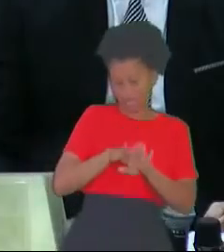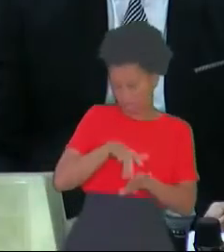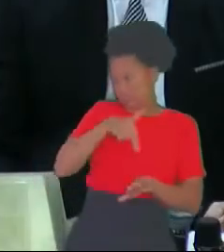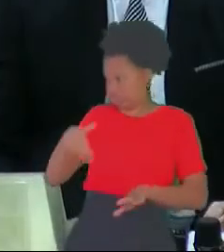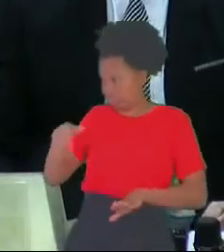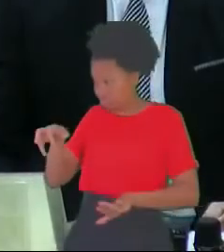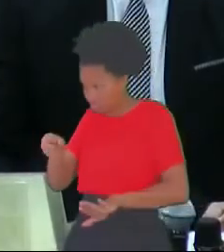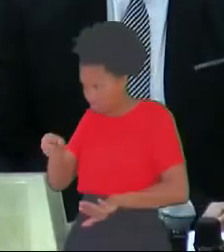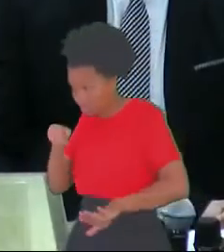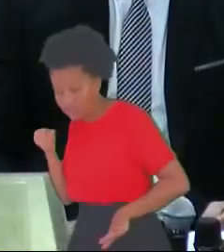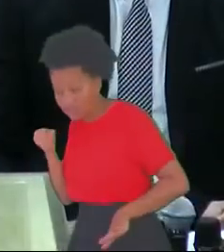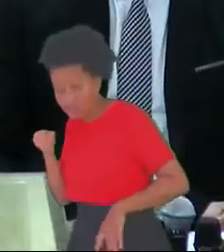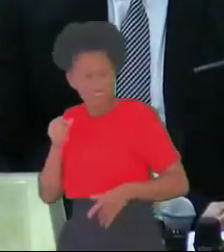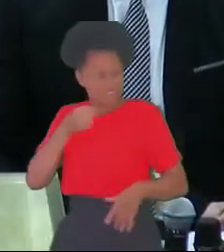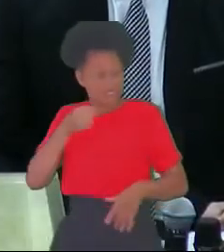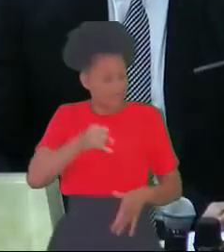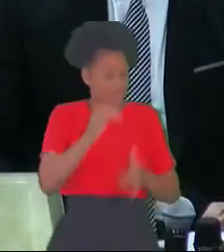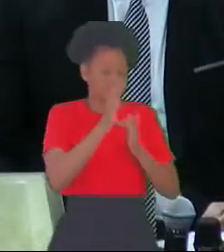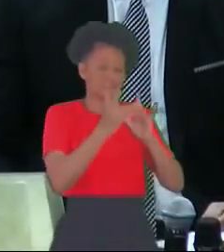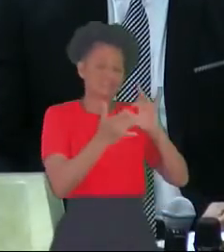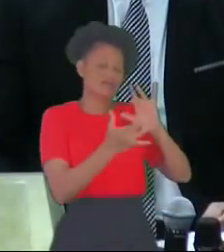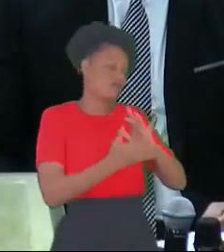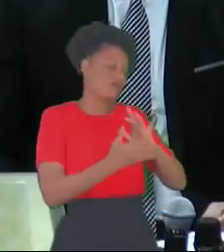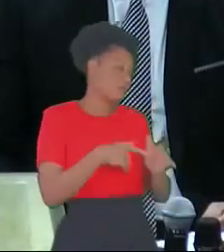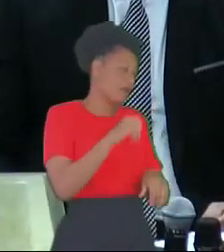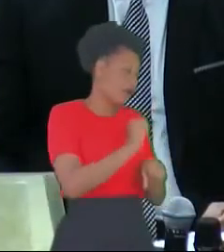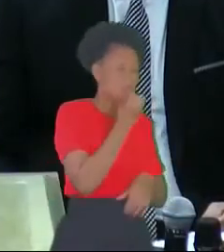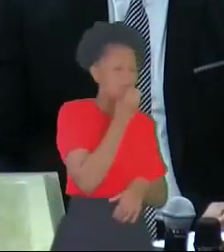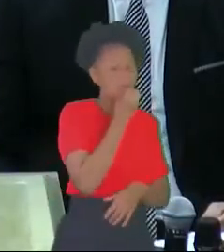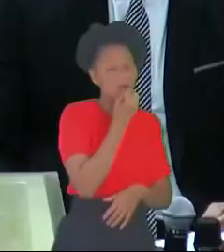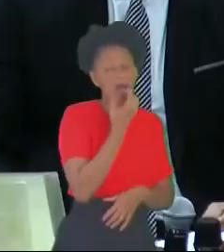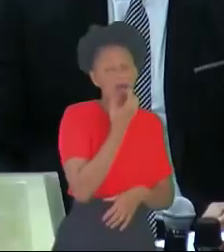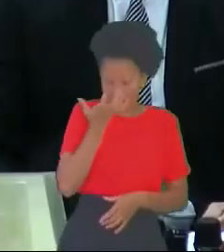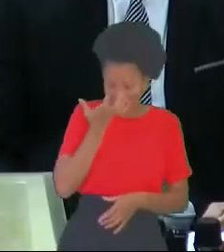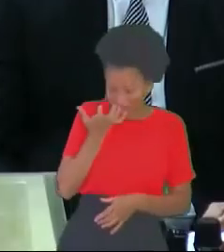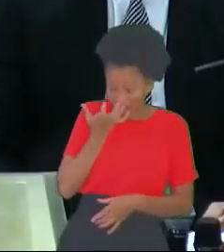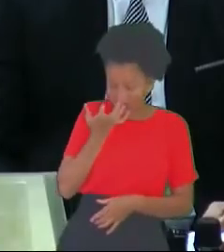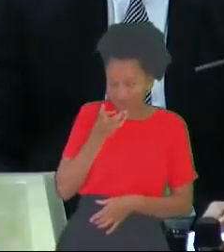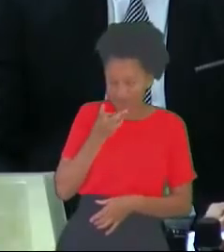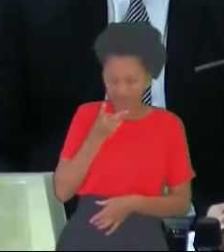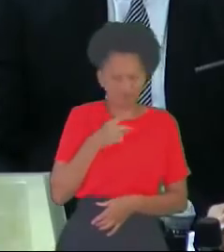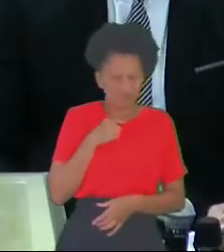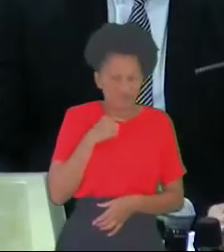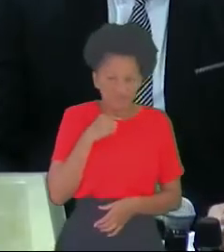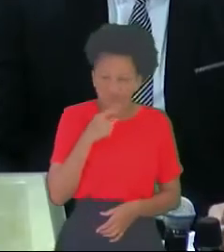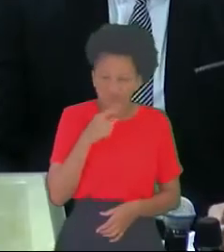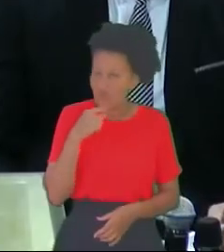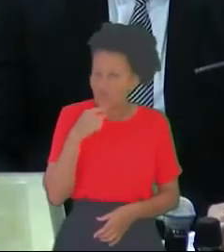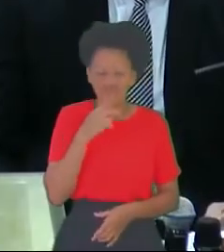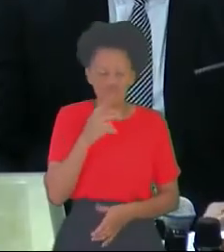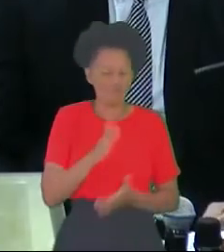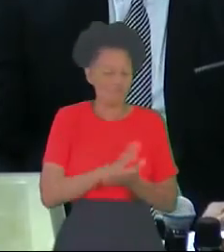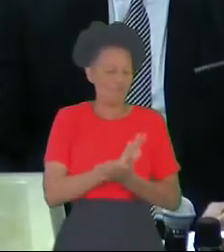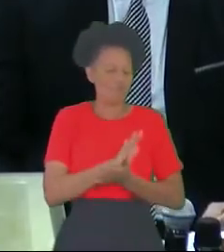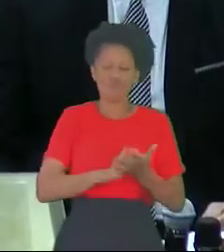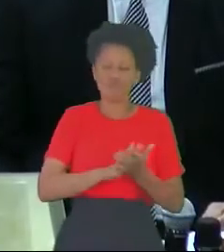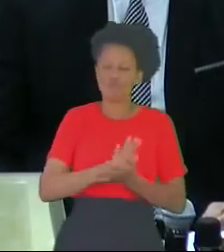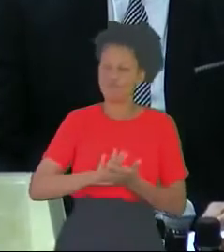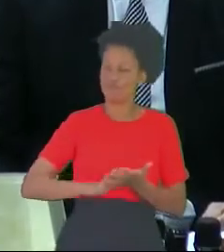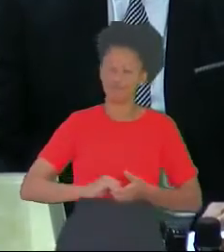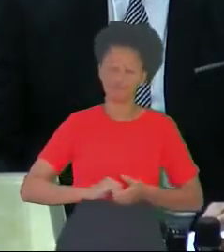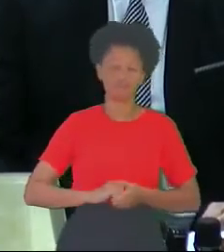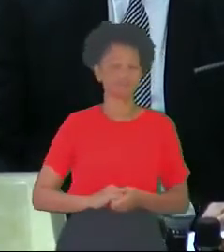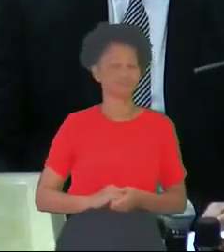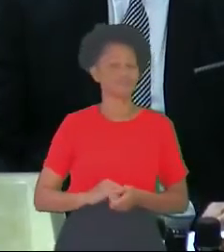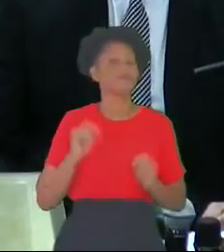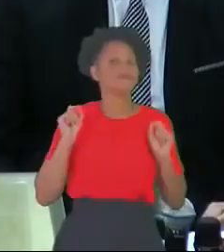Jesus for esperar pela nossa boa vontade, não vai acontecer nada nunca. Aí o que é